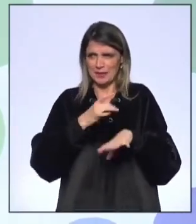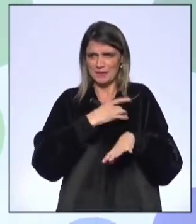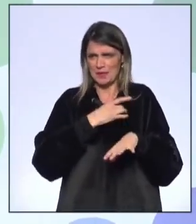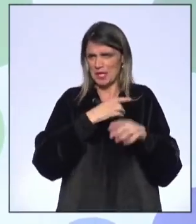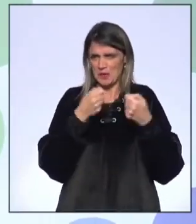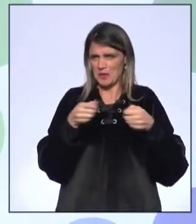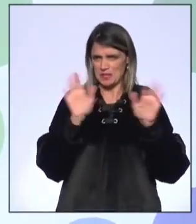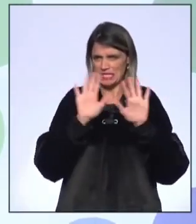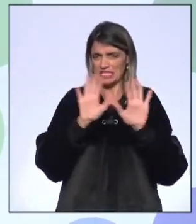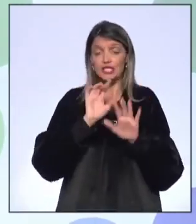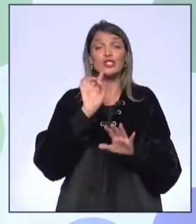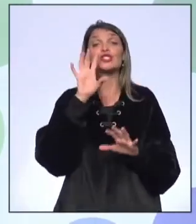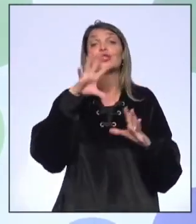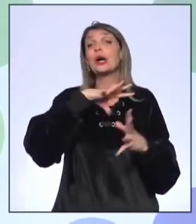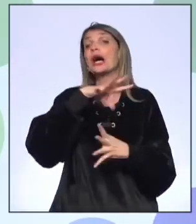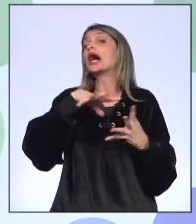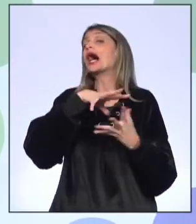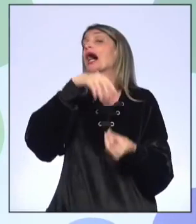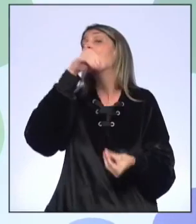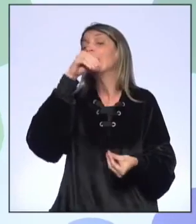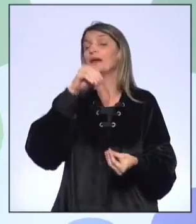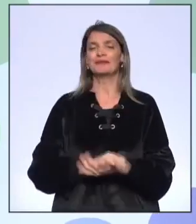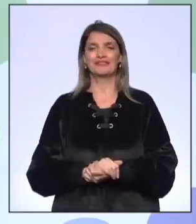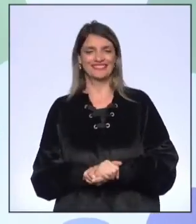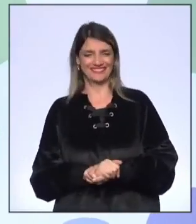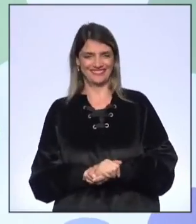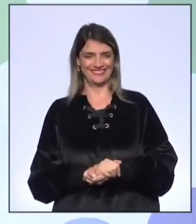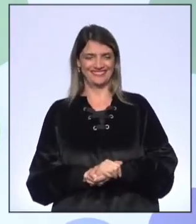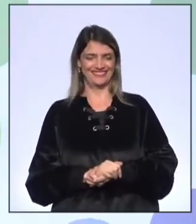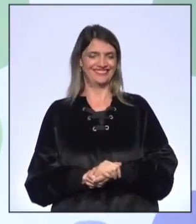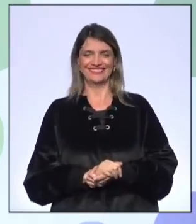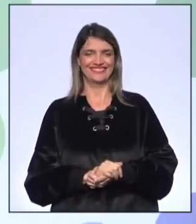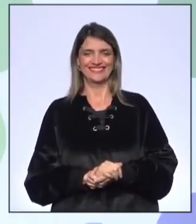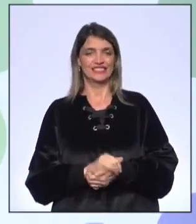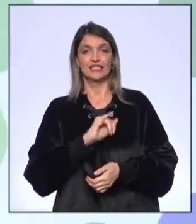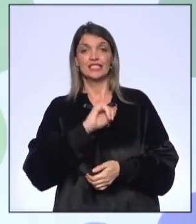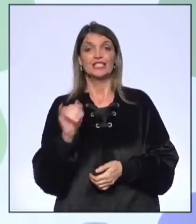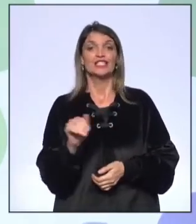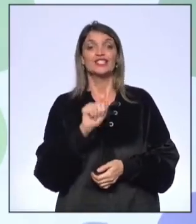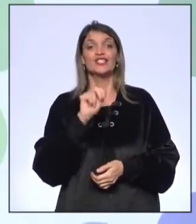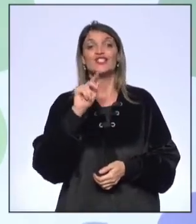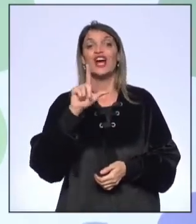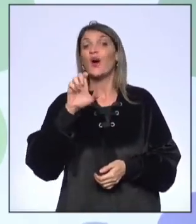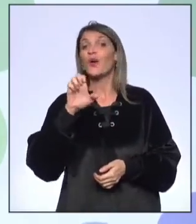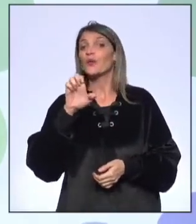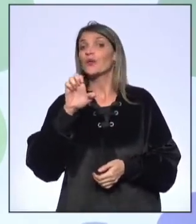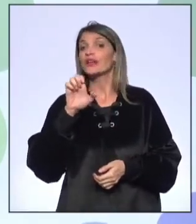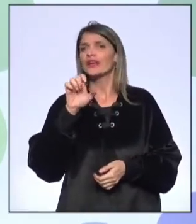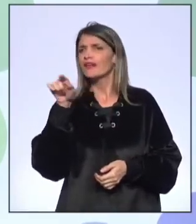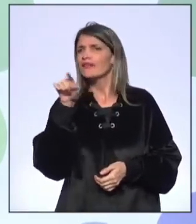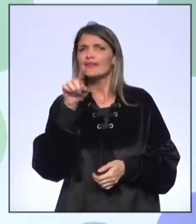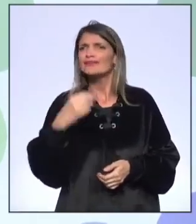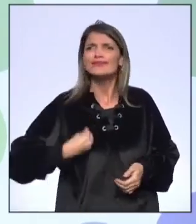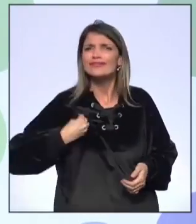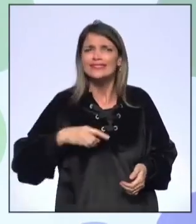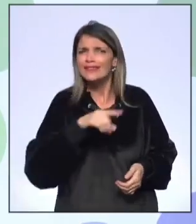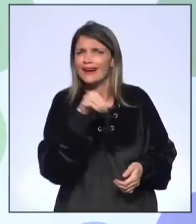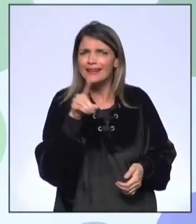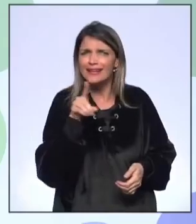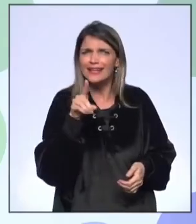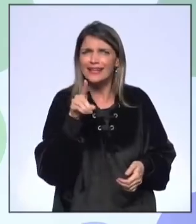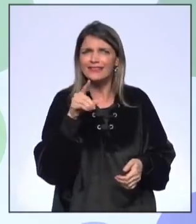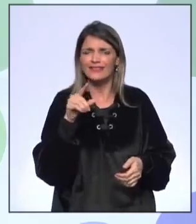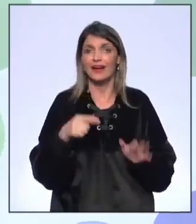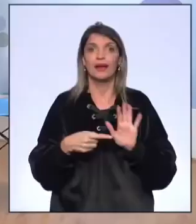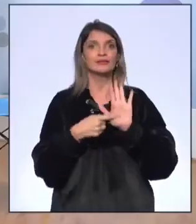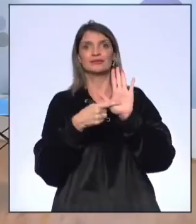ninguém. Entendeu? Não precisa sair. Então, o que acontece? Então, eu falo, Joule, você está aí? Ele vai dar um sinal. E esse sinal, a Carol